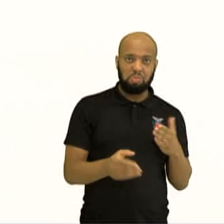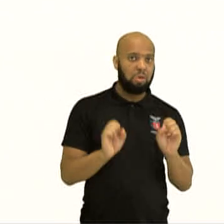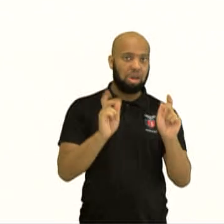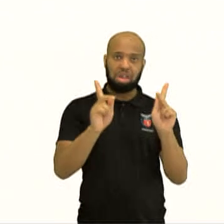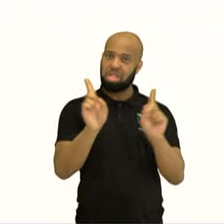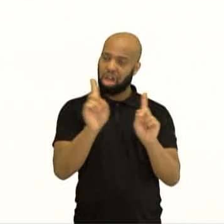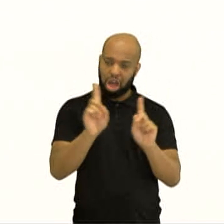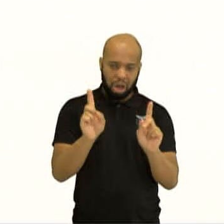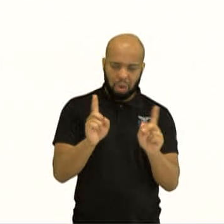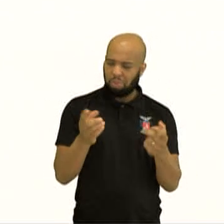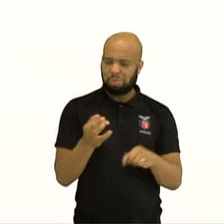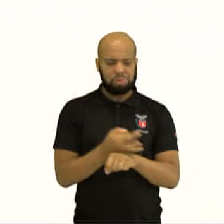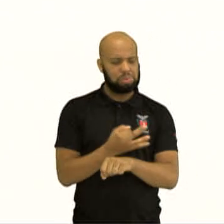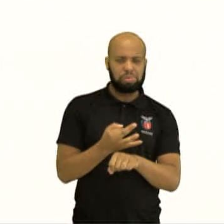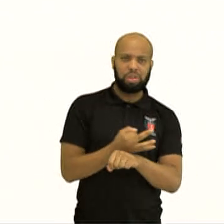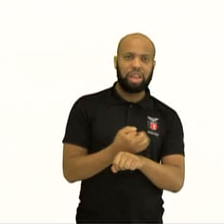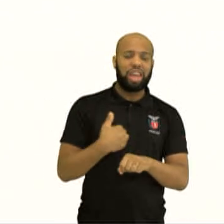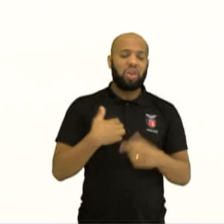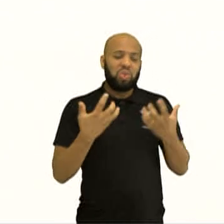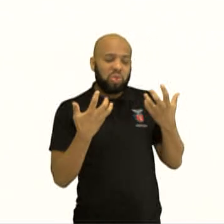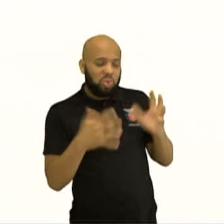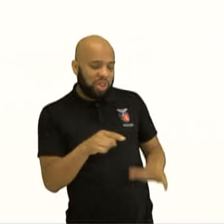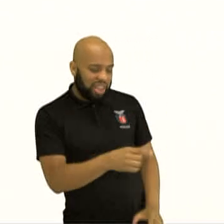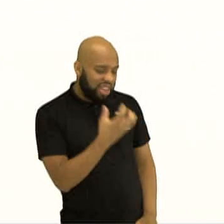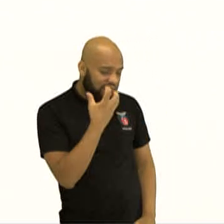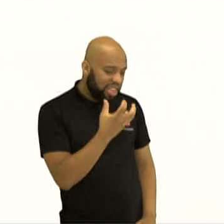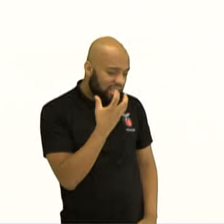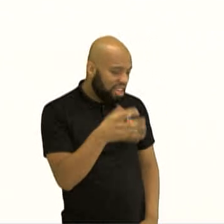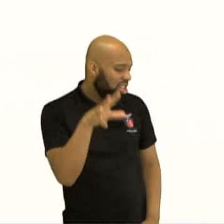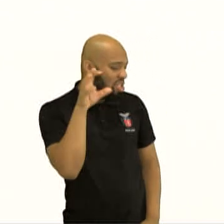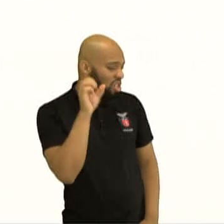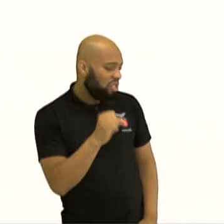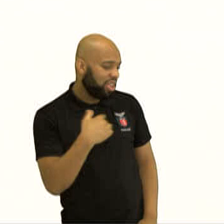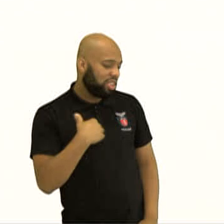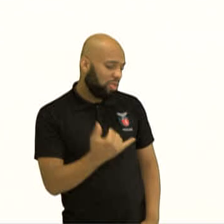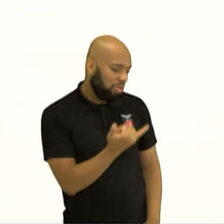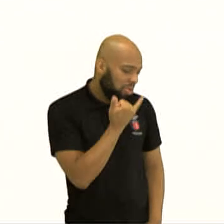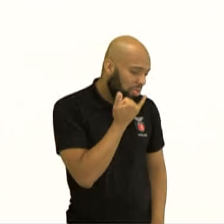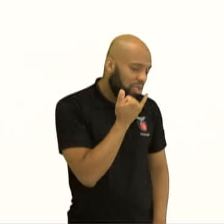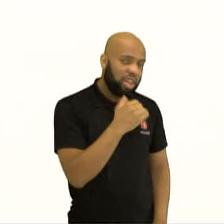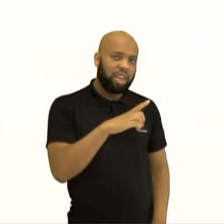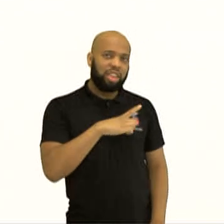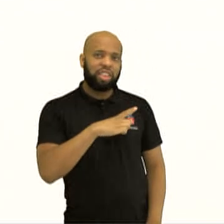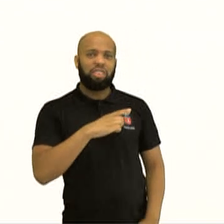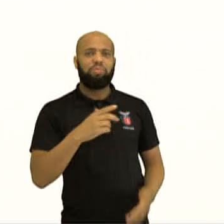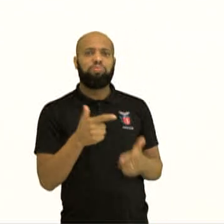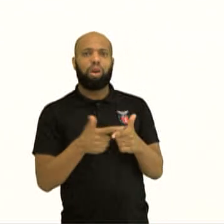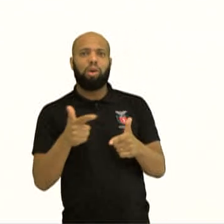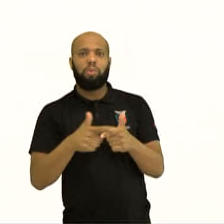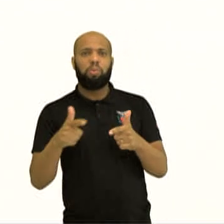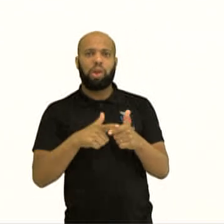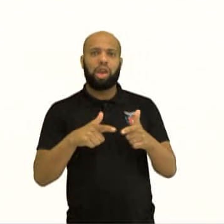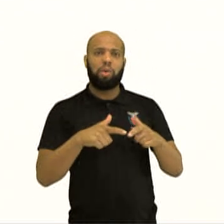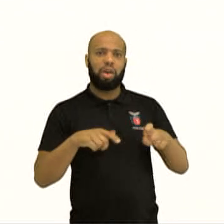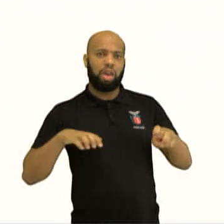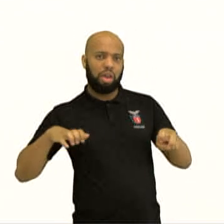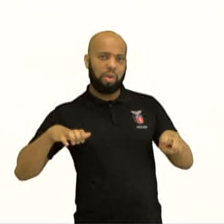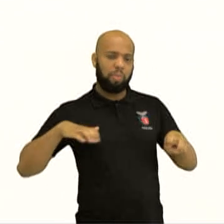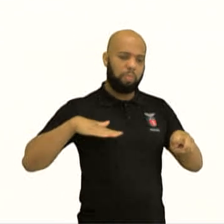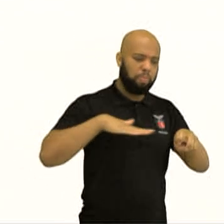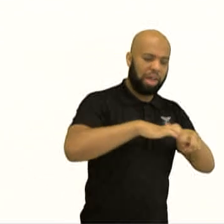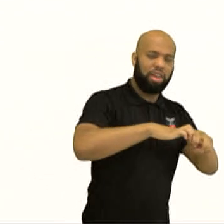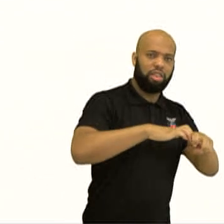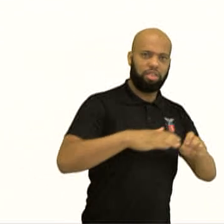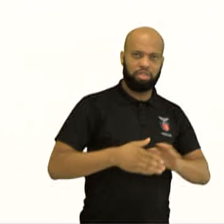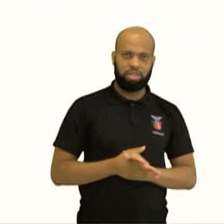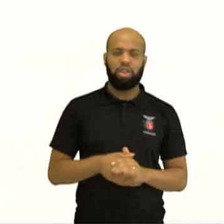Não creio que Pixie ouvisse quando lhe pedi perdão pelo acidente que a vitimou. Qual é o ponto de tensão descrito nesse